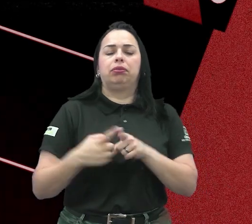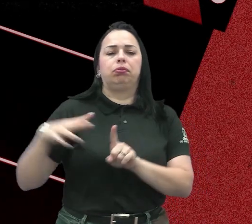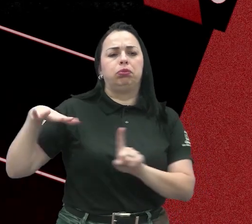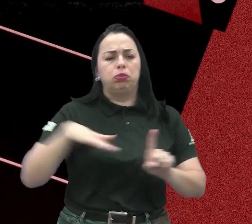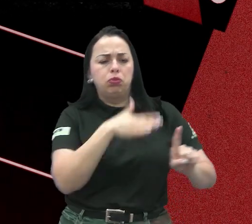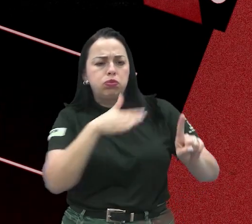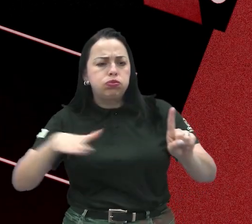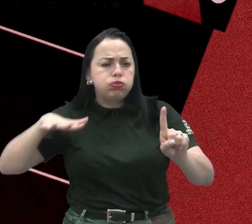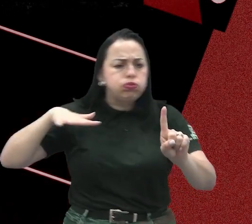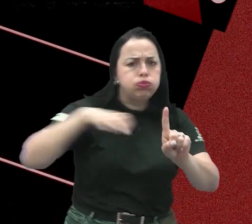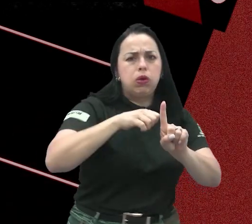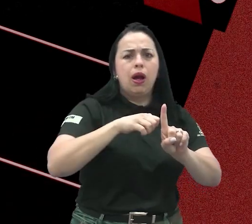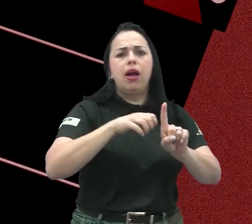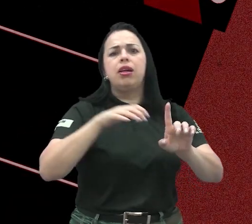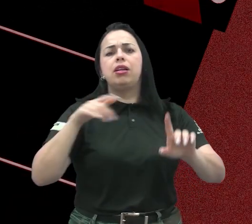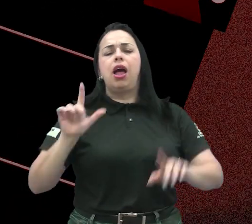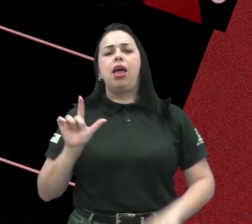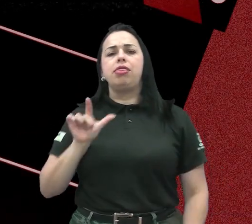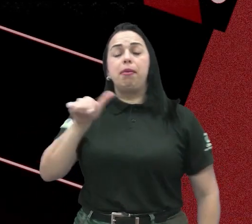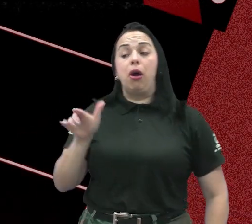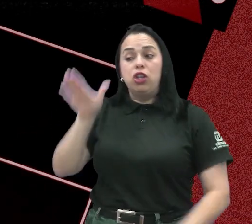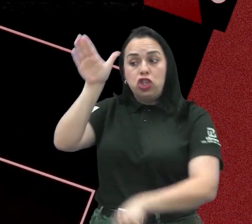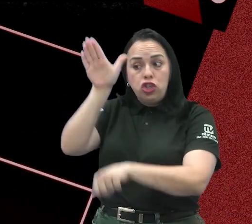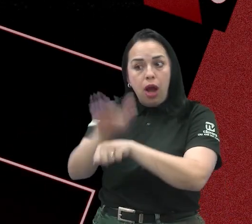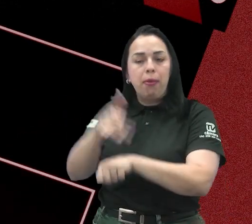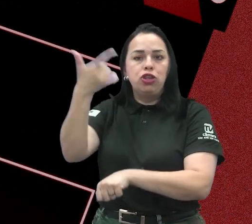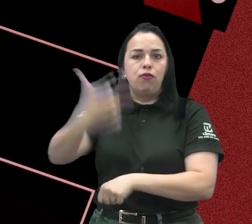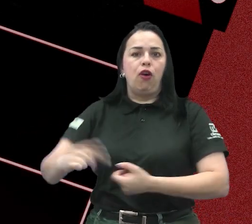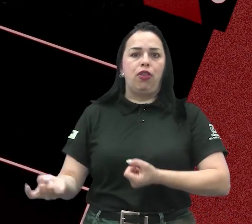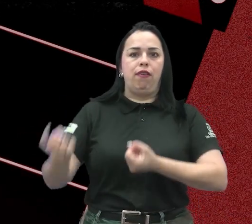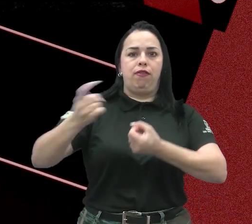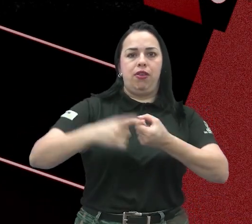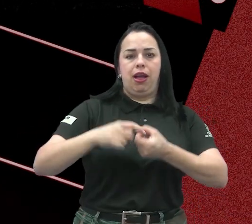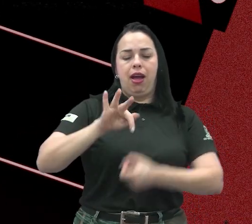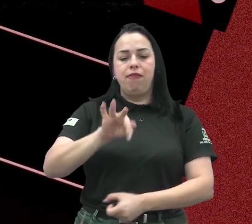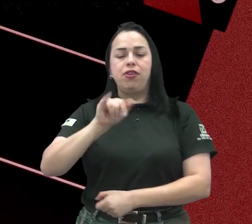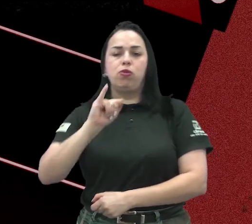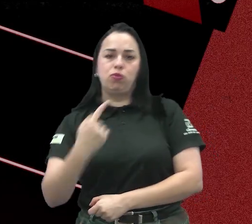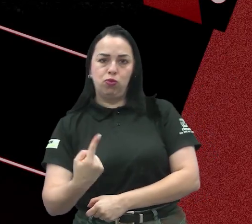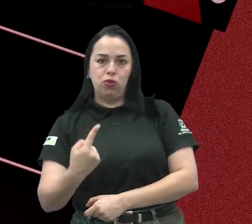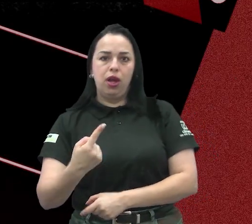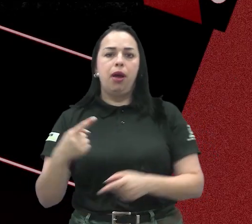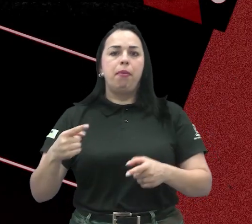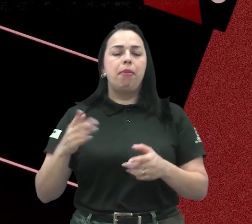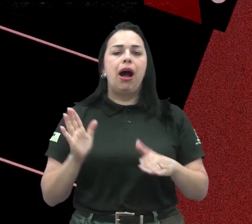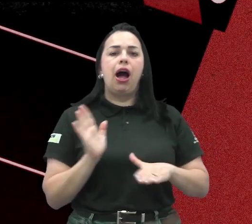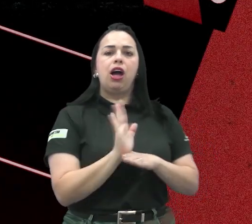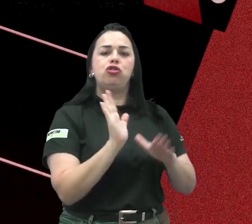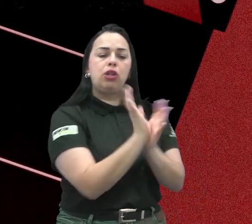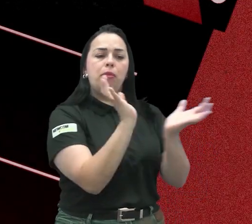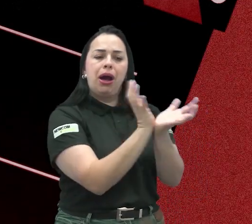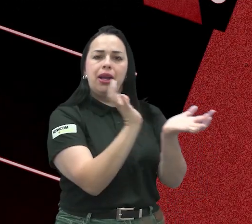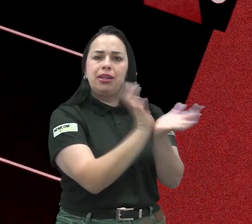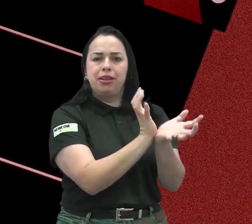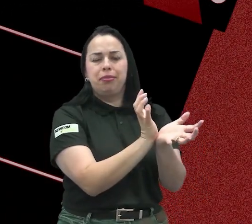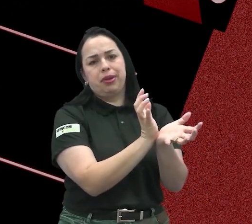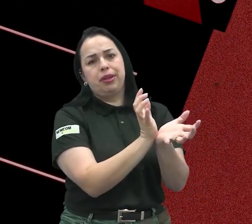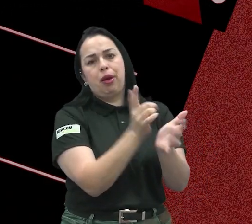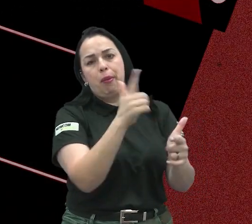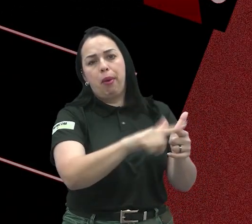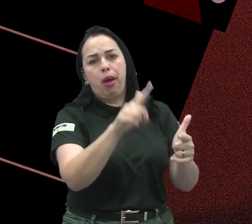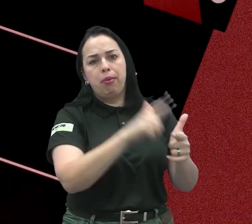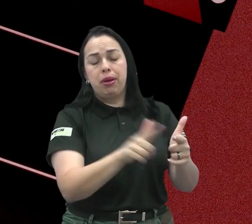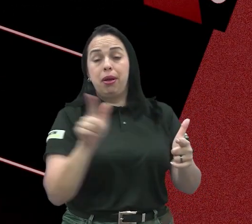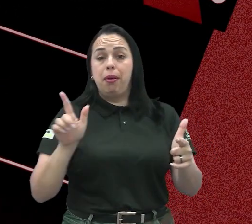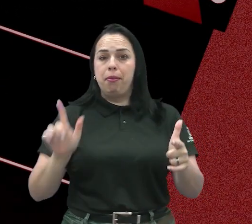pista e que, anos depois, é chamado de volta para o circo da Fórmula 1 para salvar uma equipe em crise. Mas, para